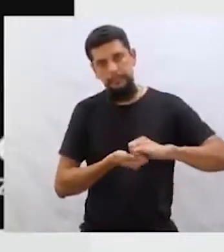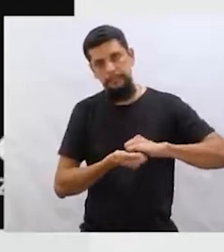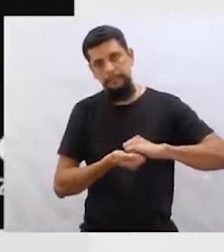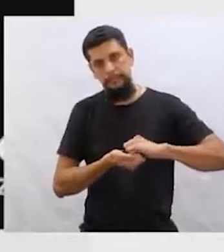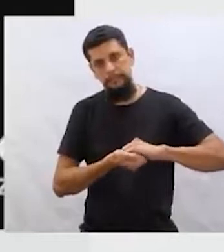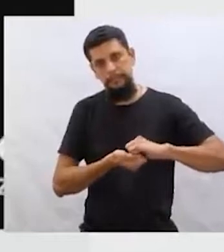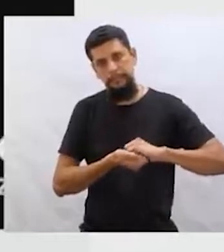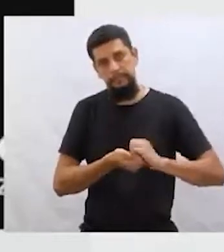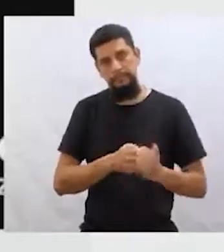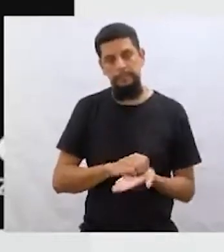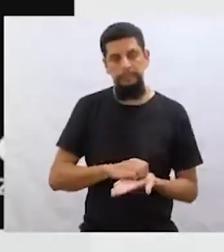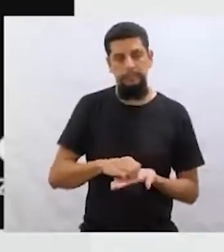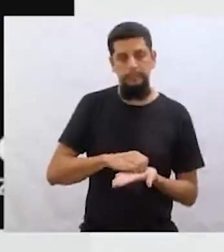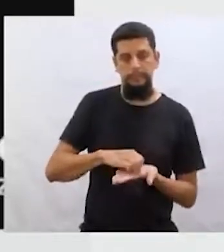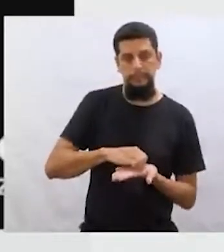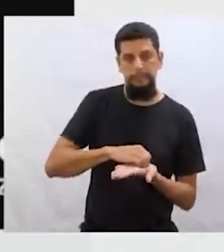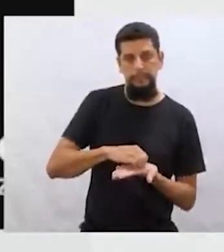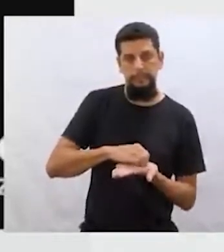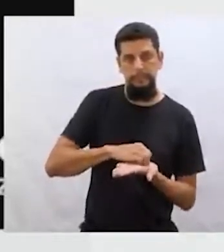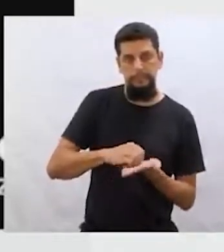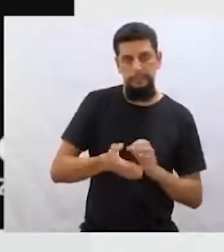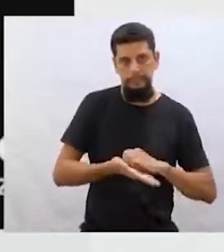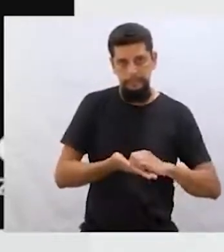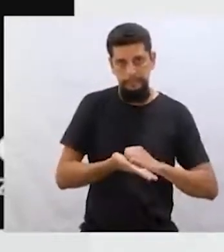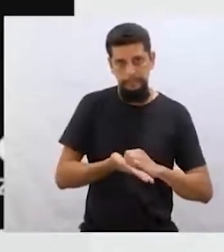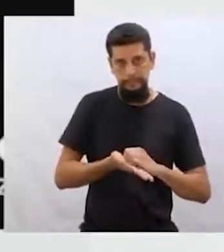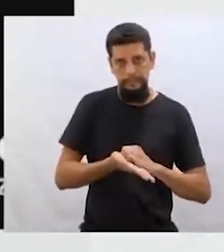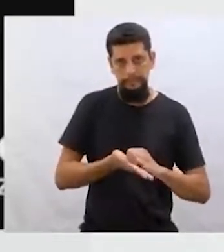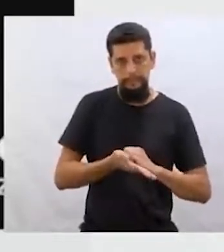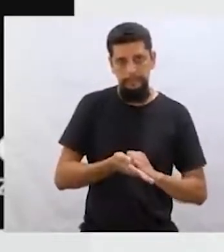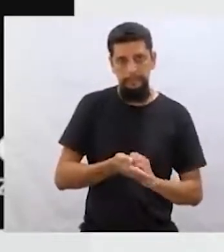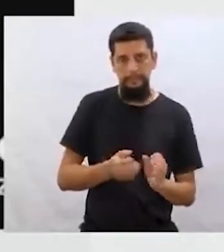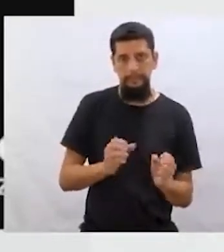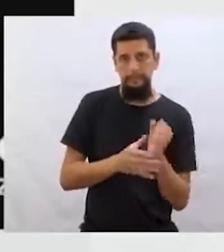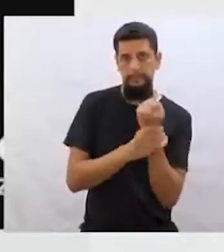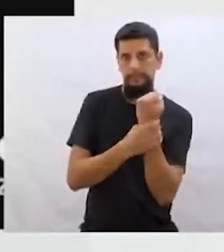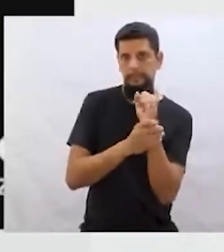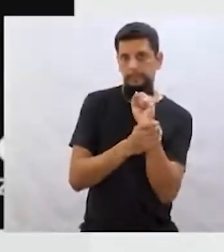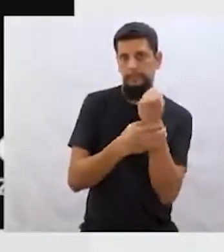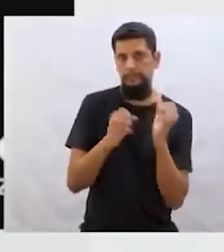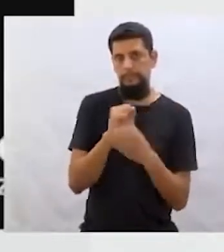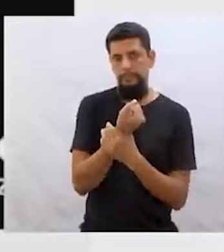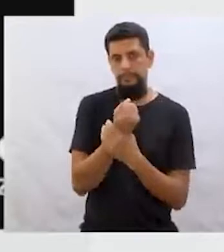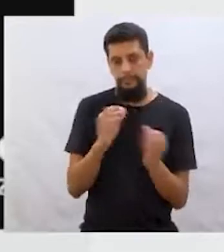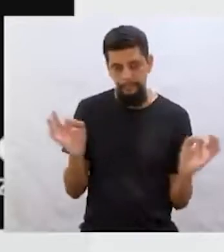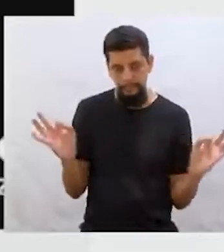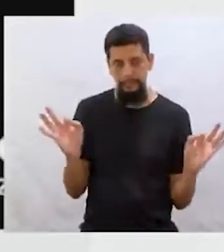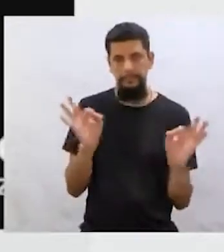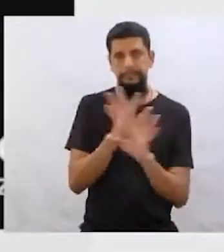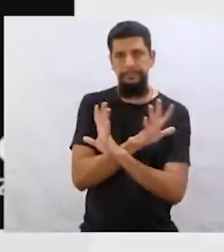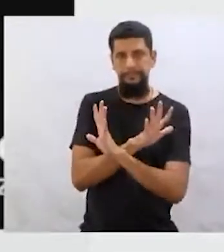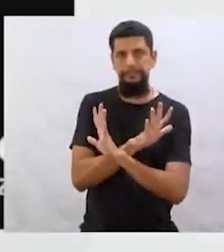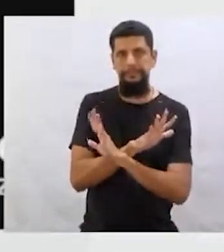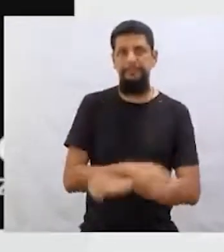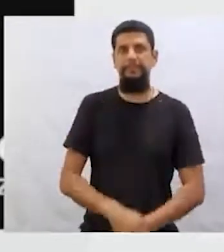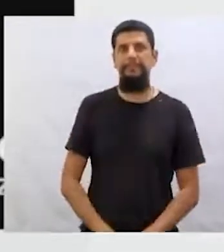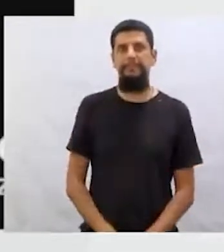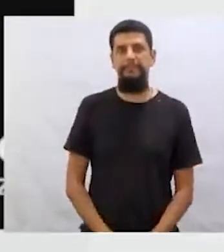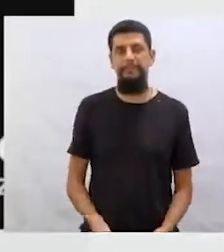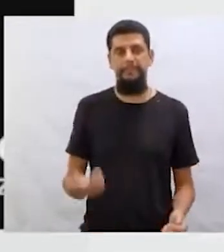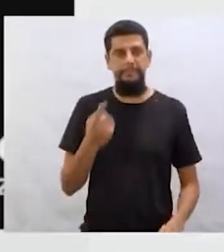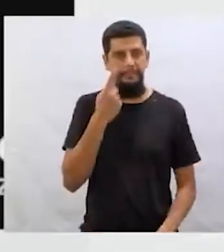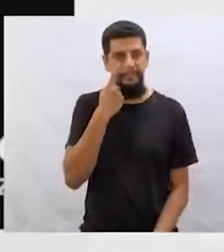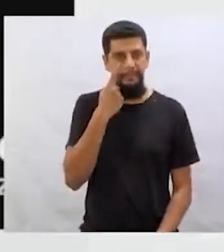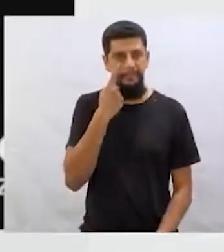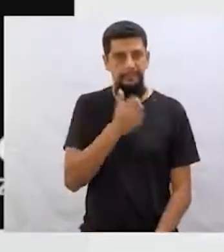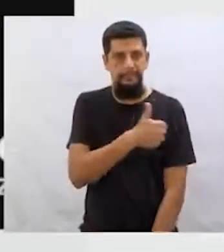as pontinhas. Nós já temos certeza que vocês aprenderam, né? Uhum. Enxaguar bem com água, né? Isso mesmo.